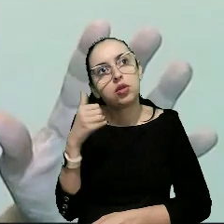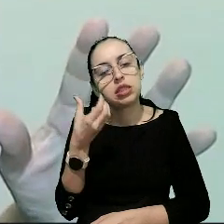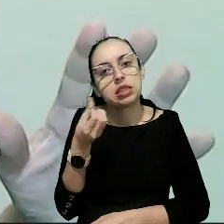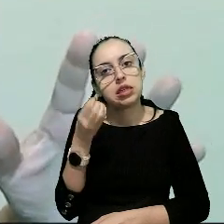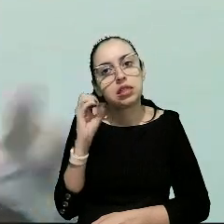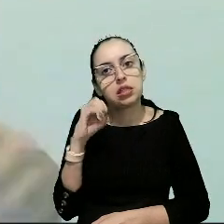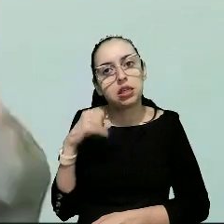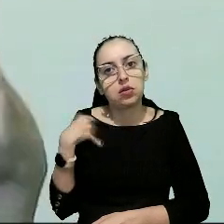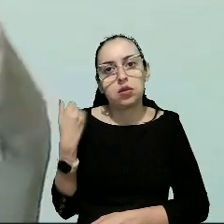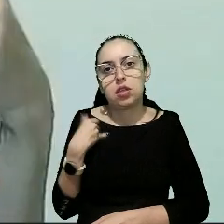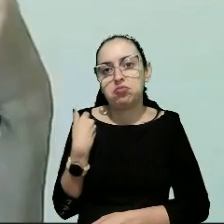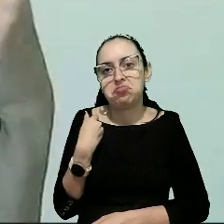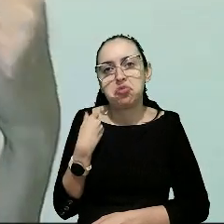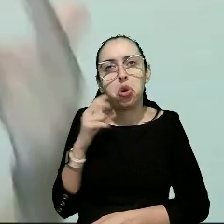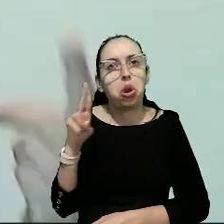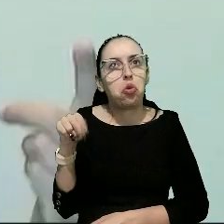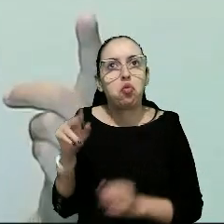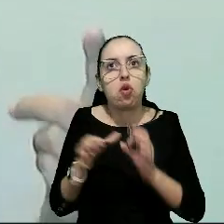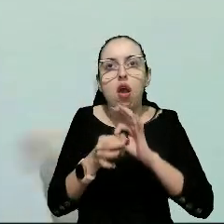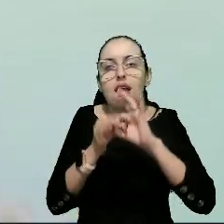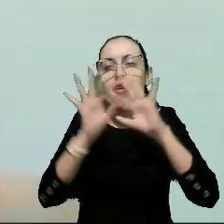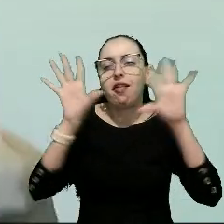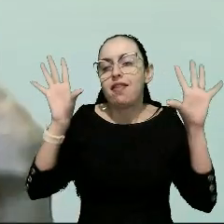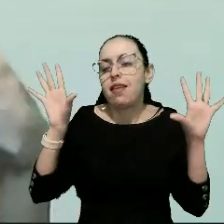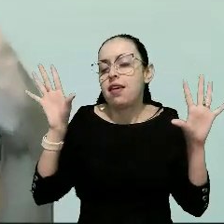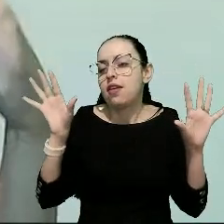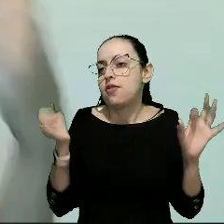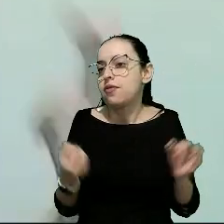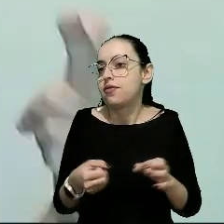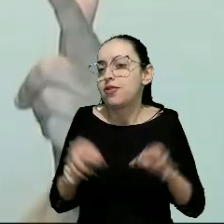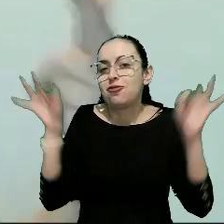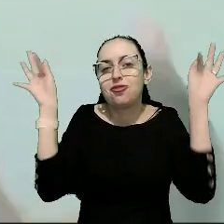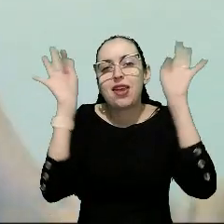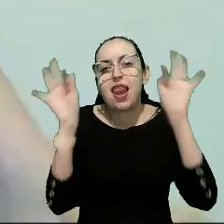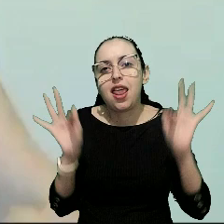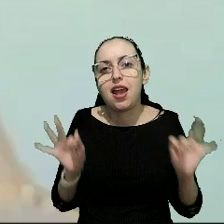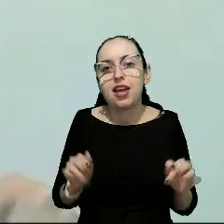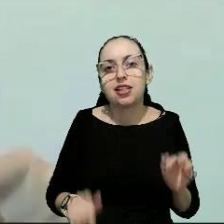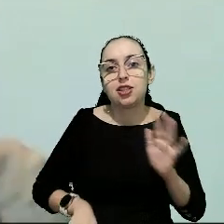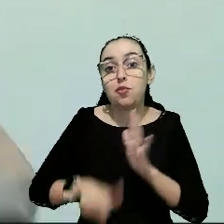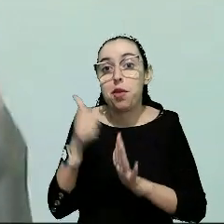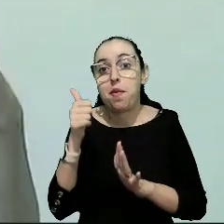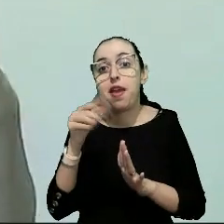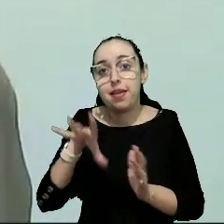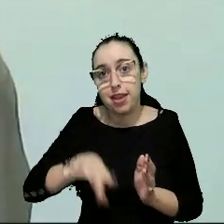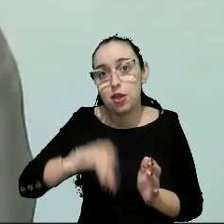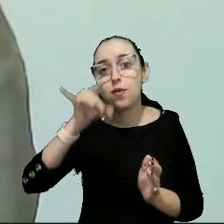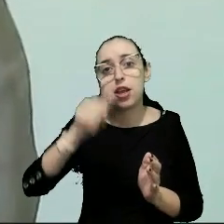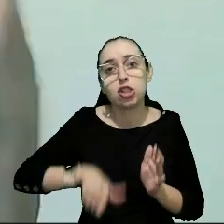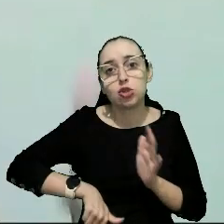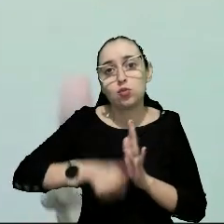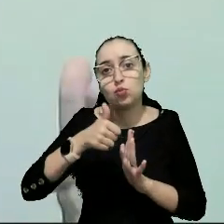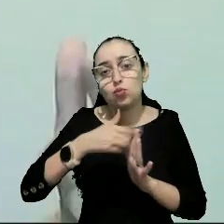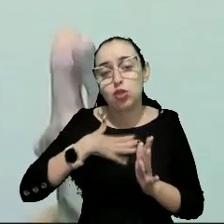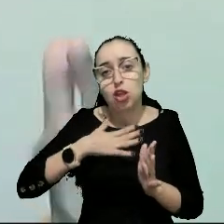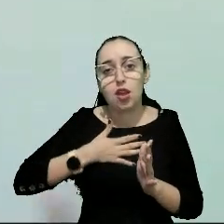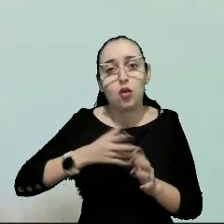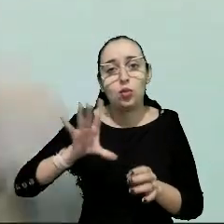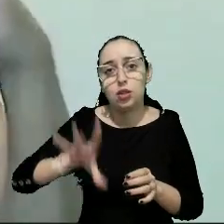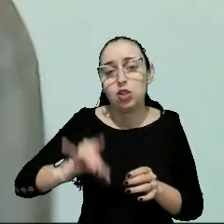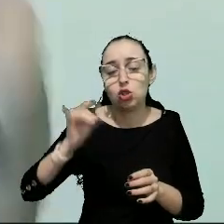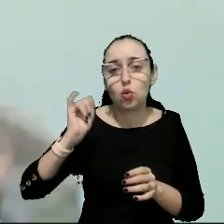anos. Nunca fui tão livre, nunca fui tão feliz. É a primeira vez que eu posso ser eu